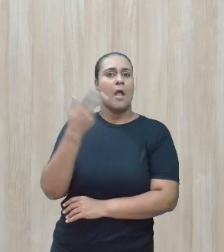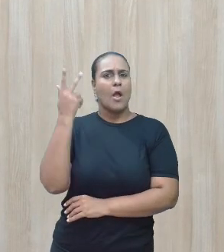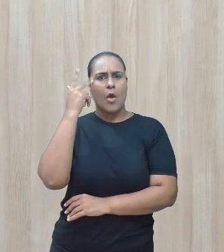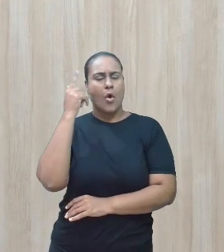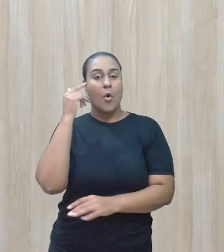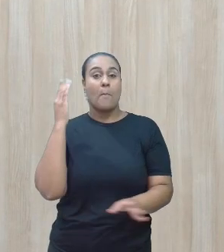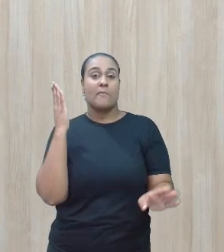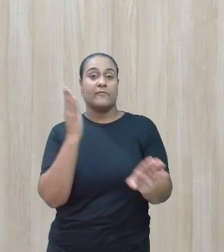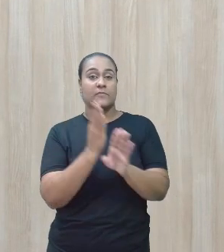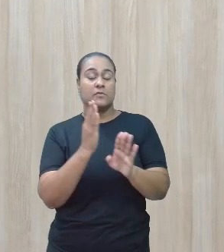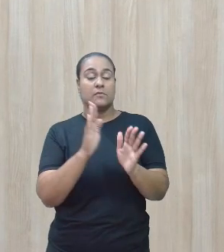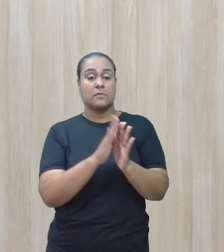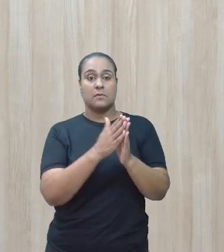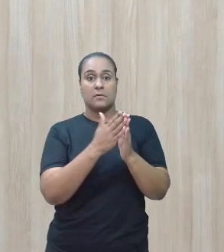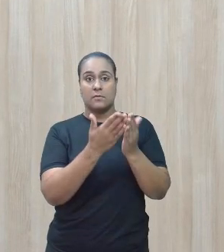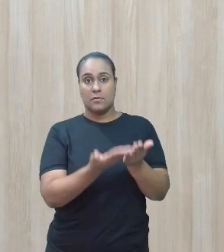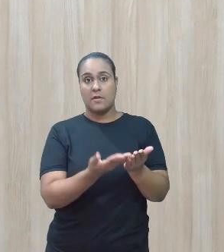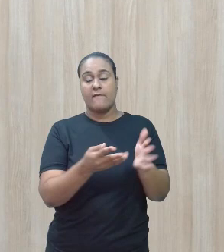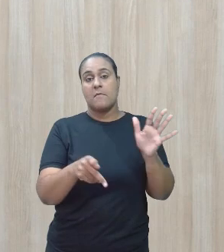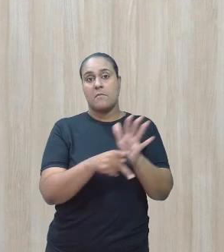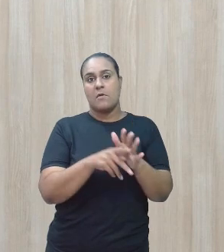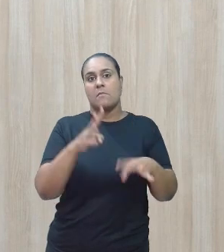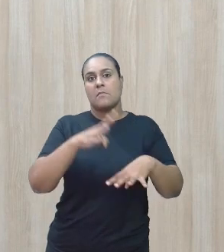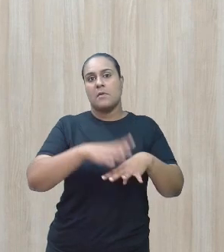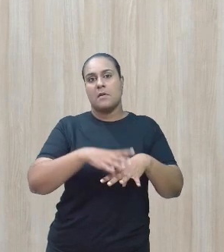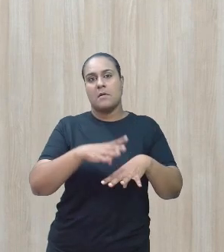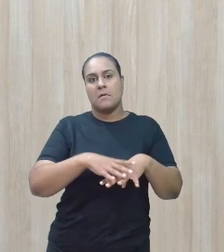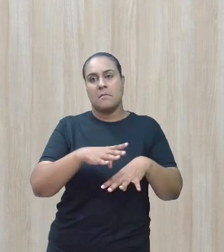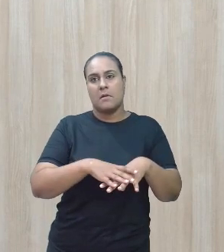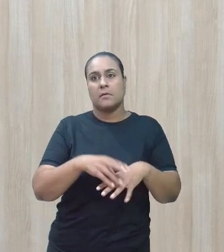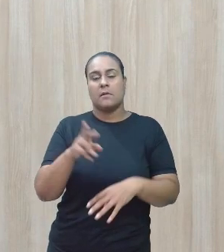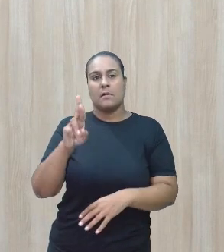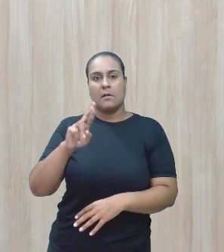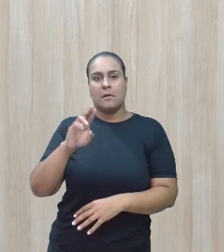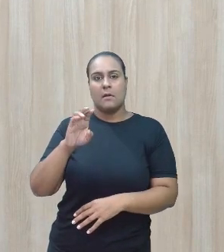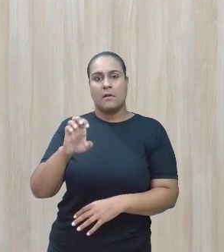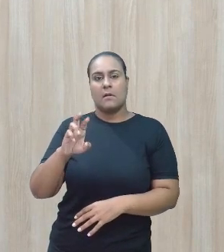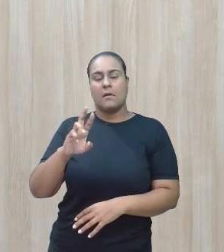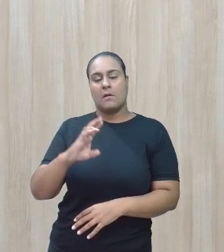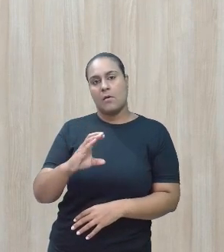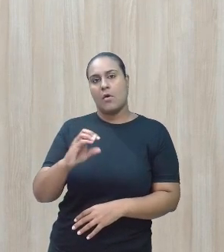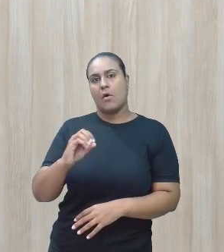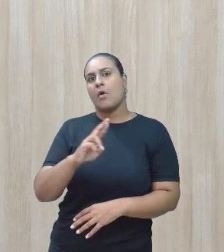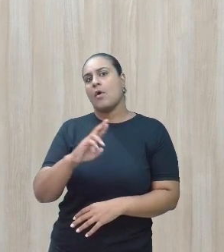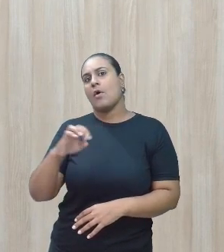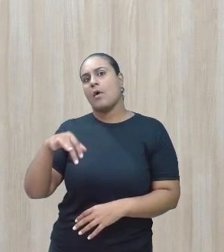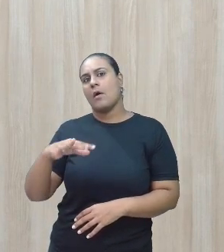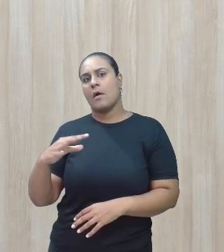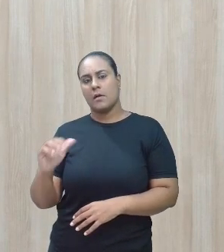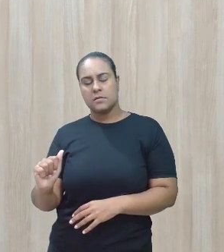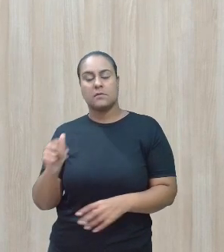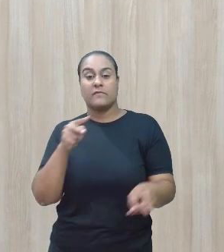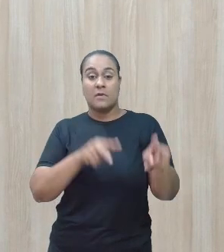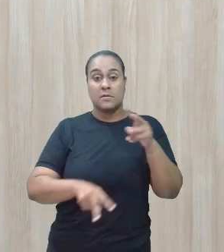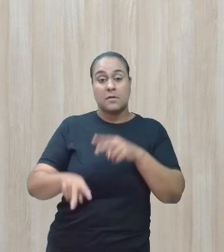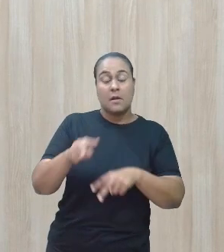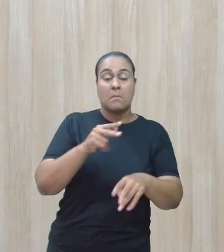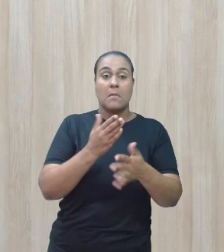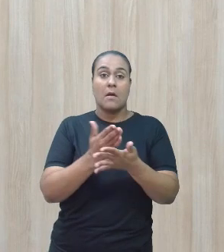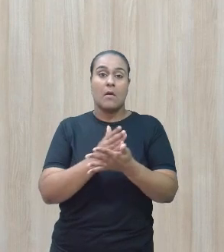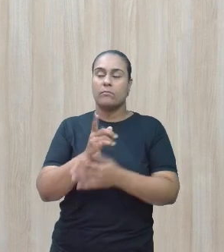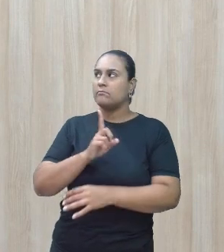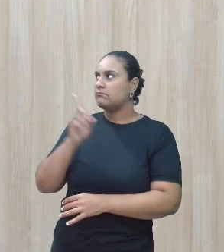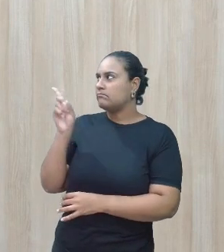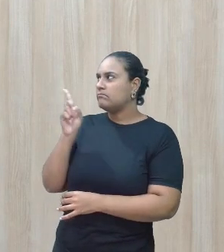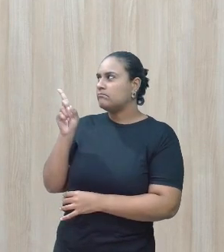como recorrência. Ou seja, recorrência é uma técnica matemática em que você observa alguns casos, a partir